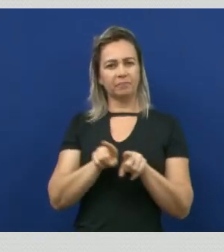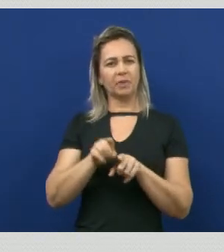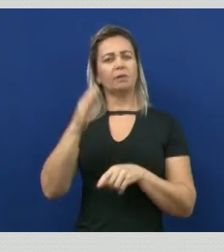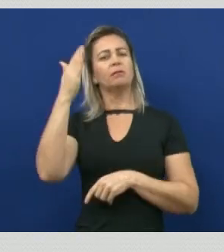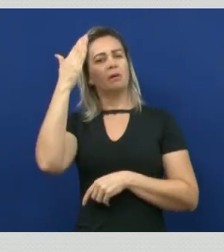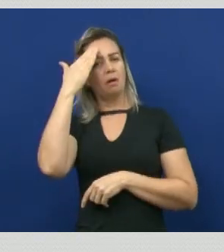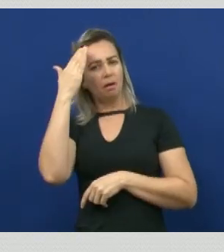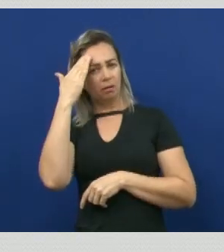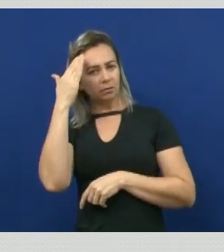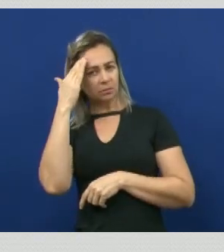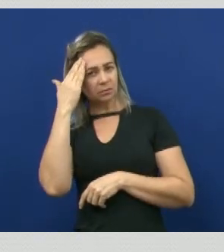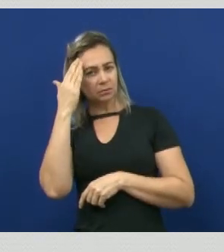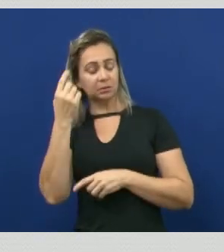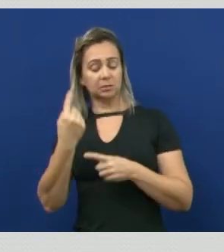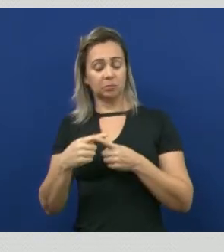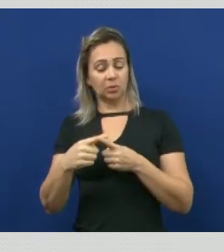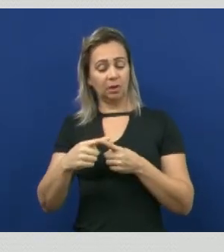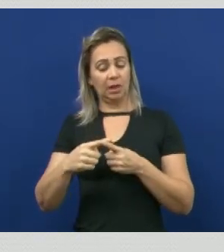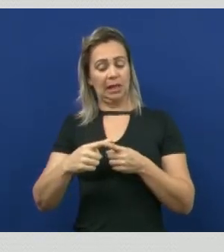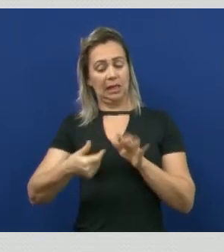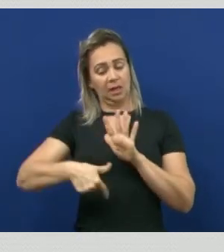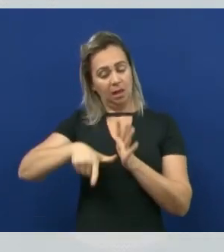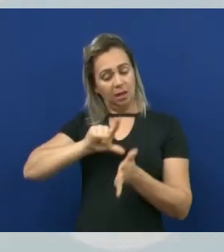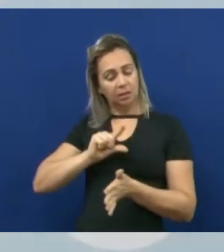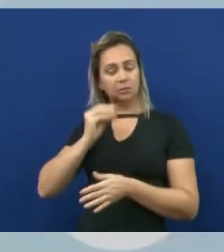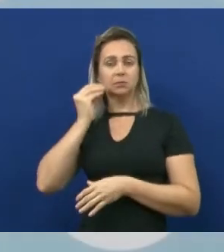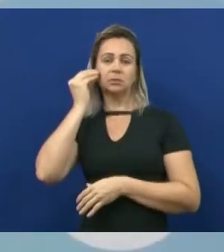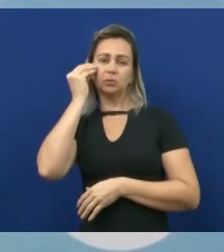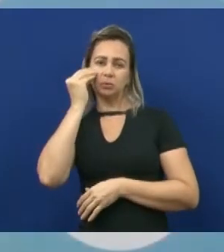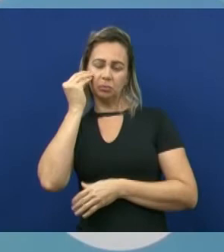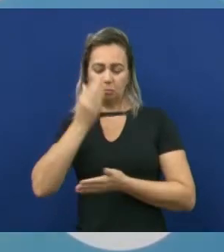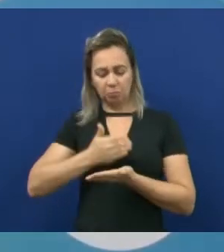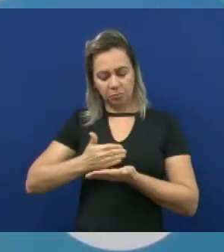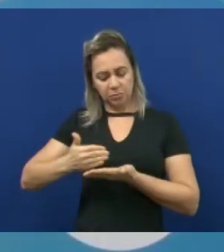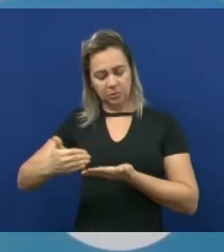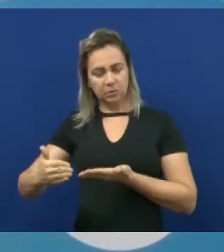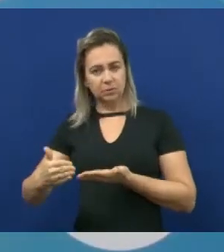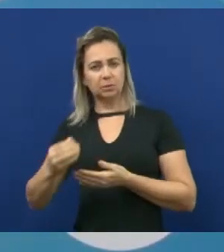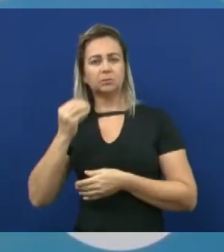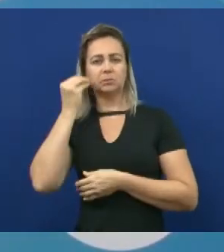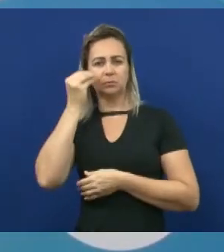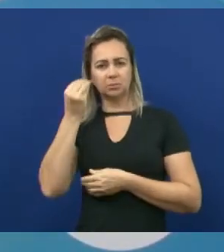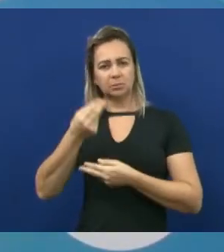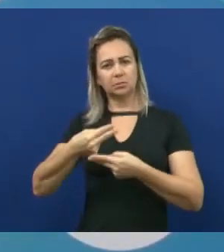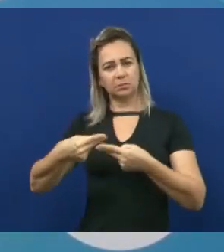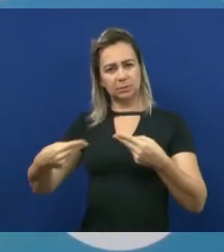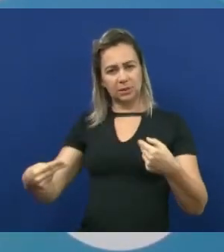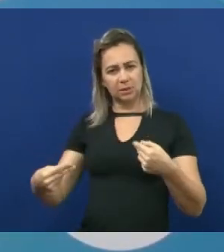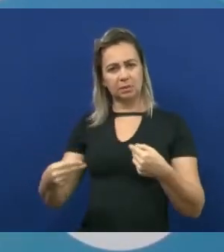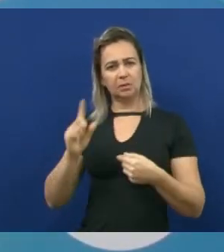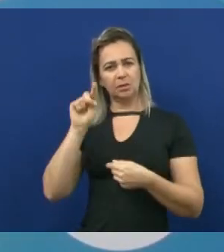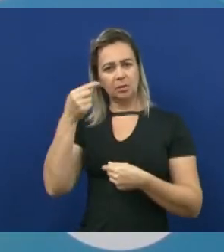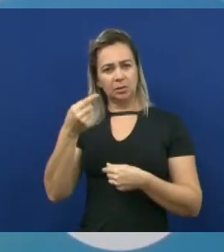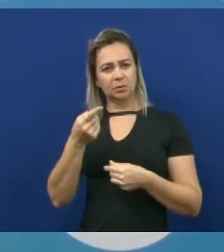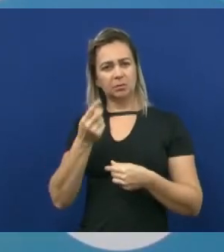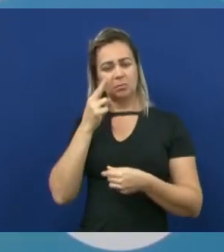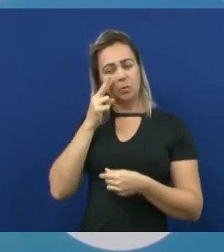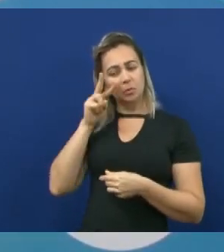ideias, certo? Começou-se aí o sistema experimental, a partir daí que a gente começou a experimentar as coisas,